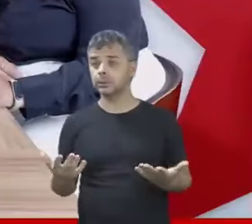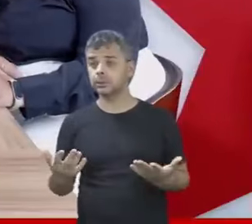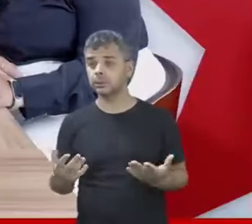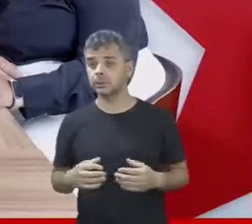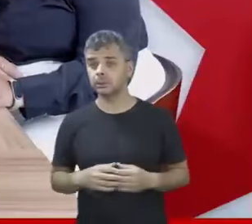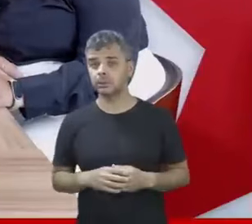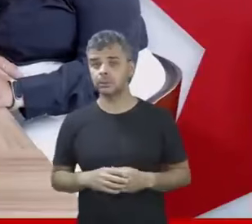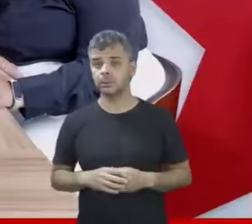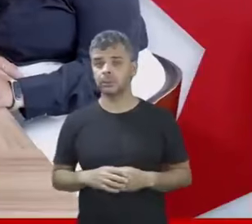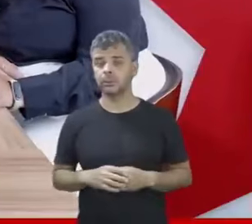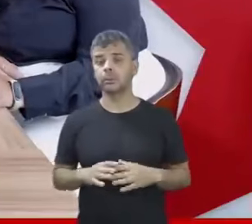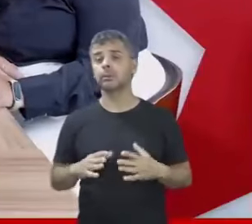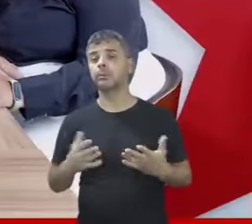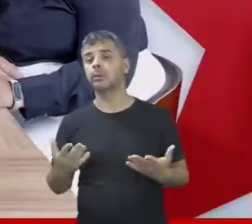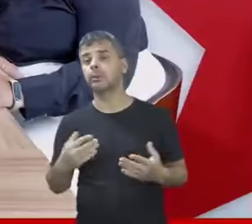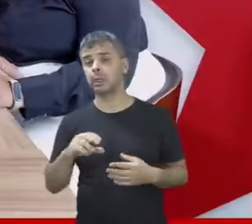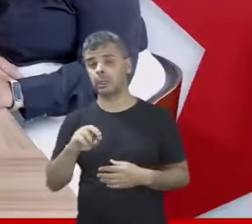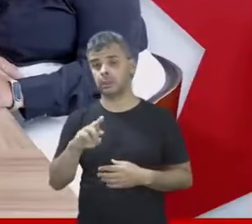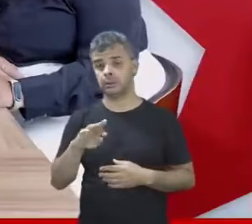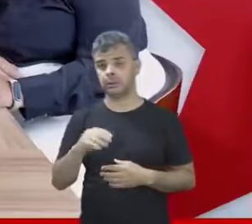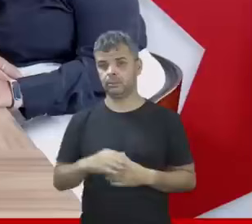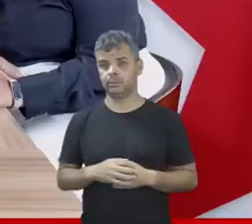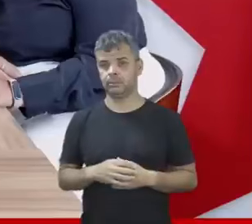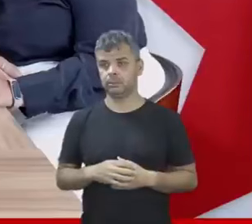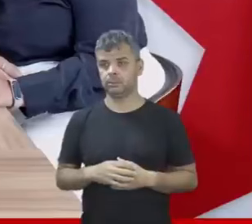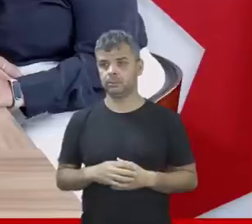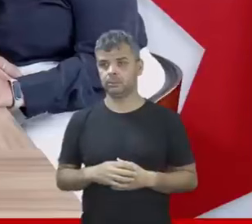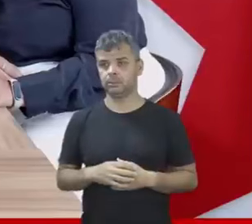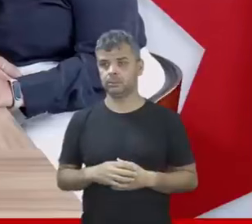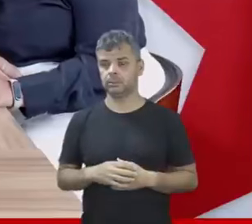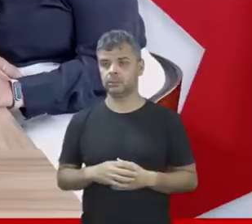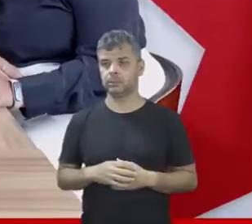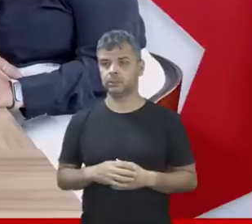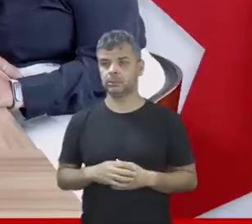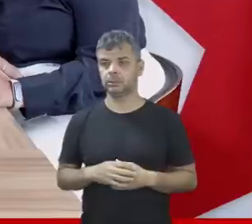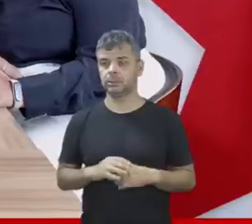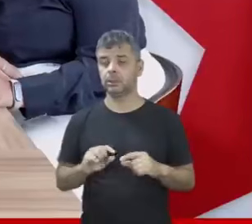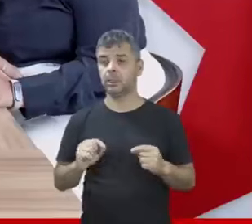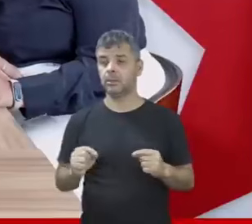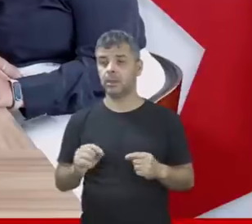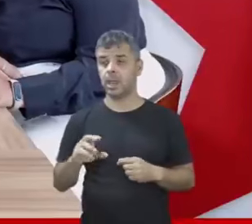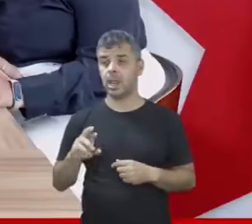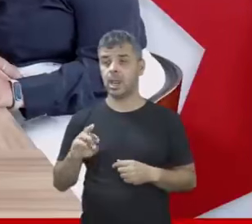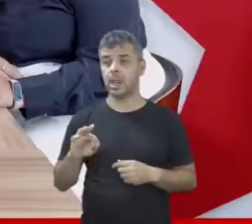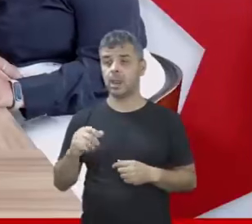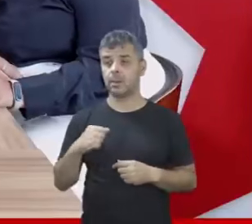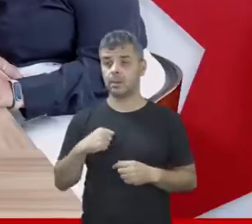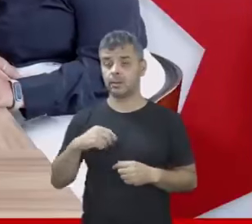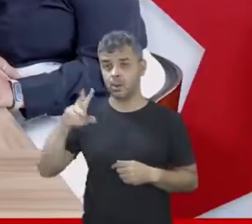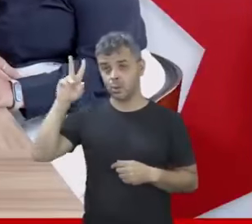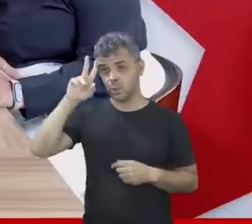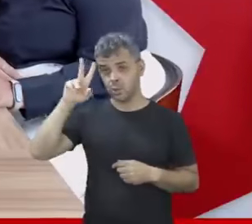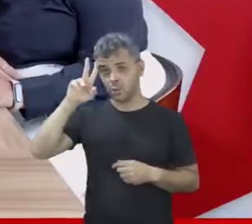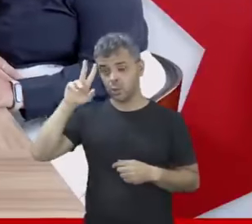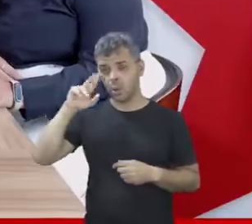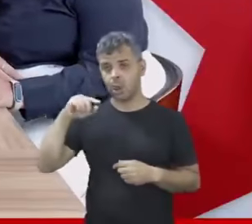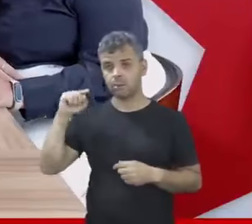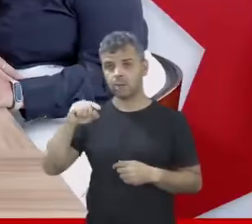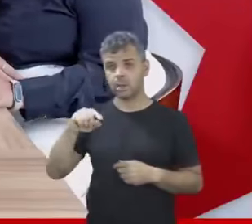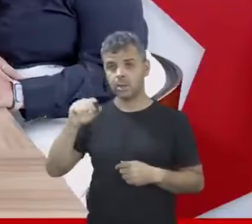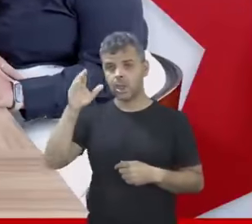naquele momento. Chega naquele momento. Cris, chegamos naquele momento. Incrível momento em que a Cris vai nos trazer uma história. Exatamente,